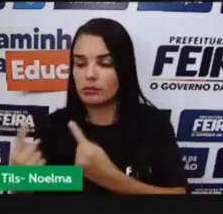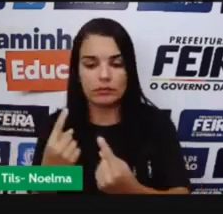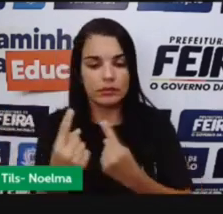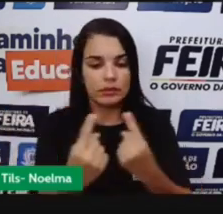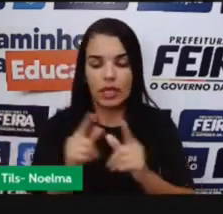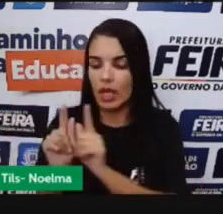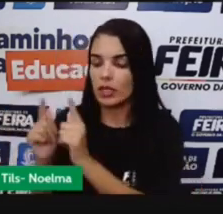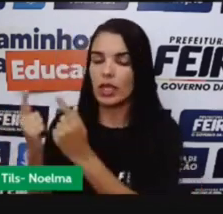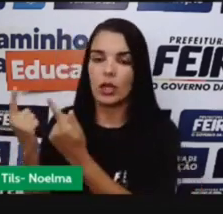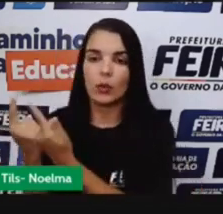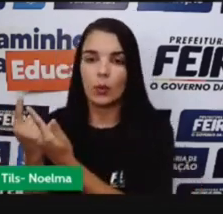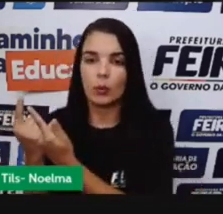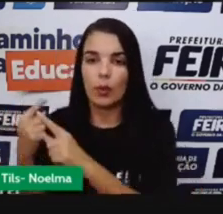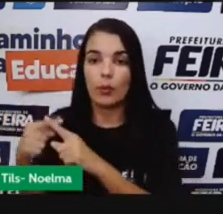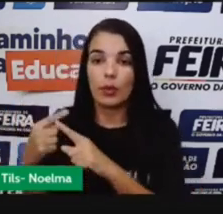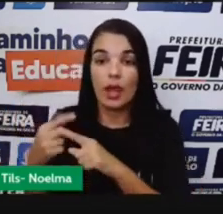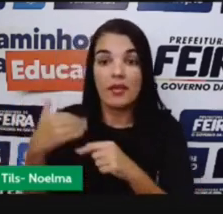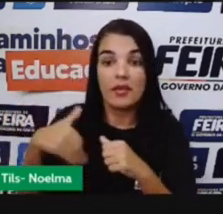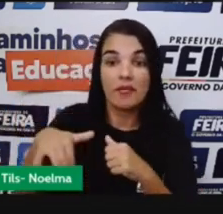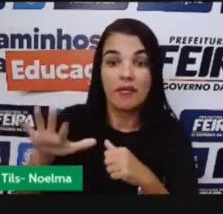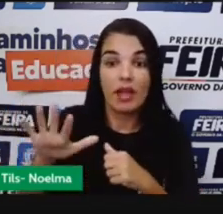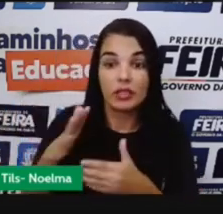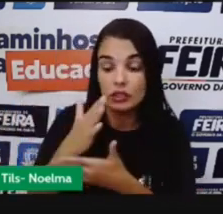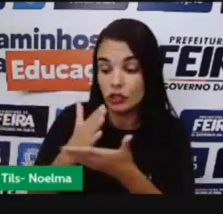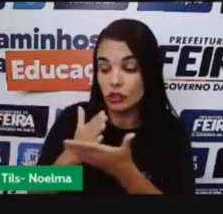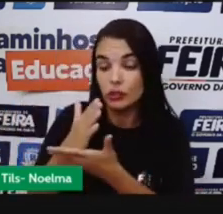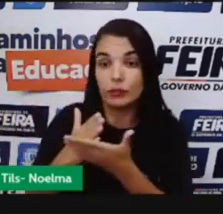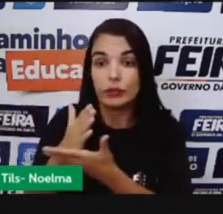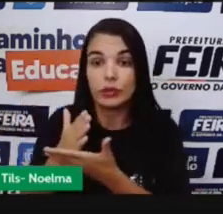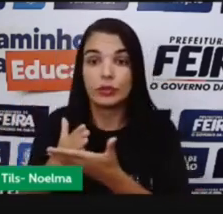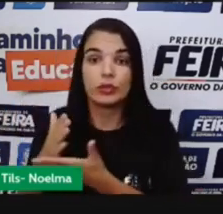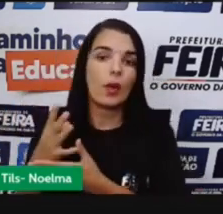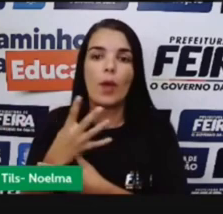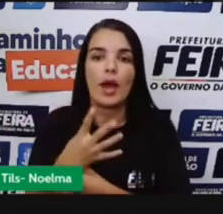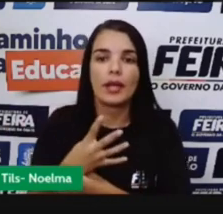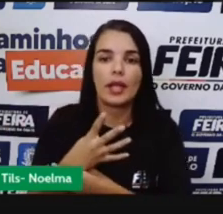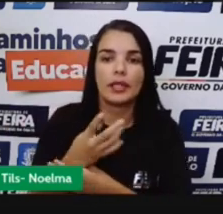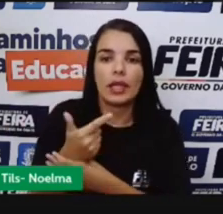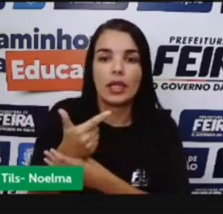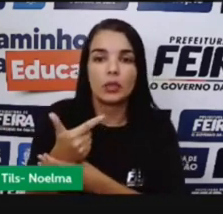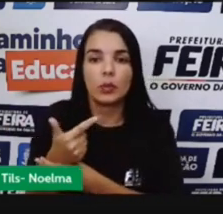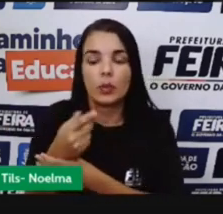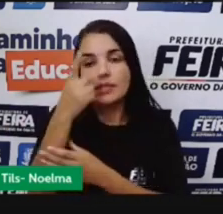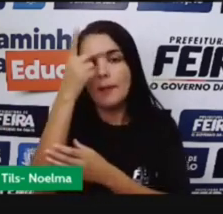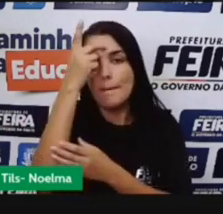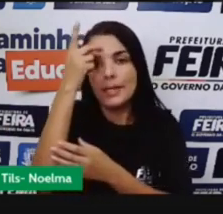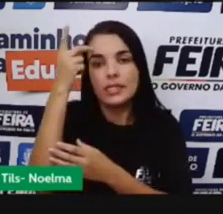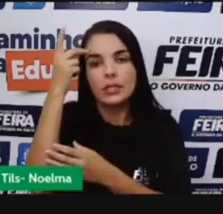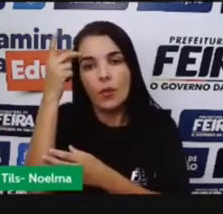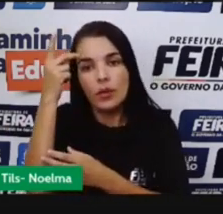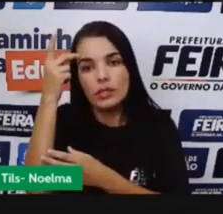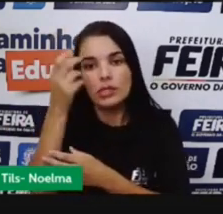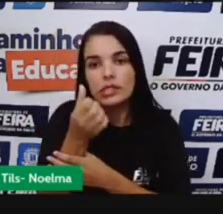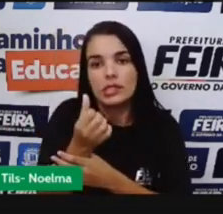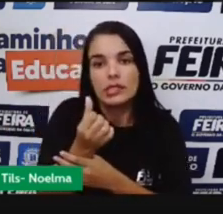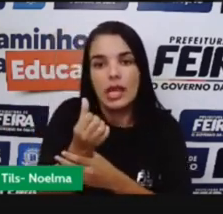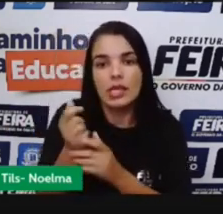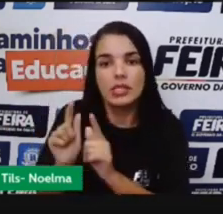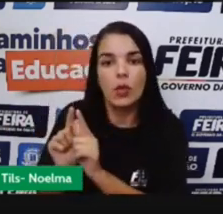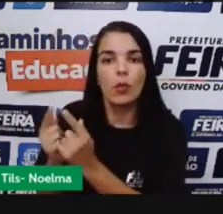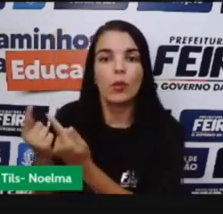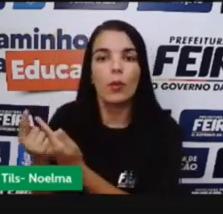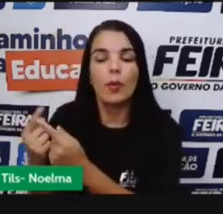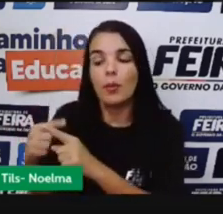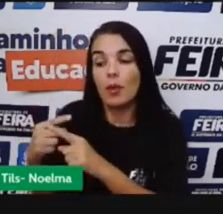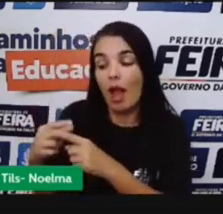vamos dividir 42 pessoas em 6 grupos, significa que a continha que nós vamos fazer aí seria